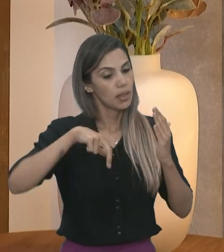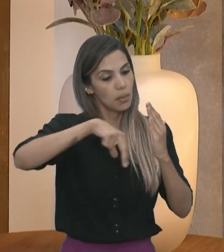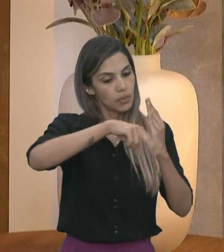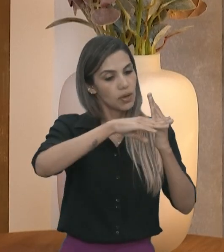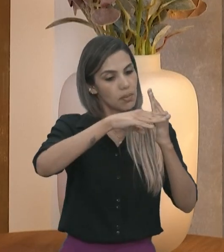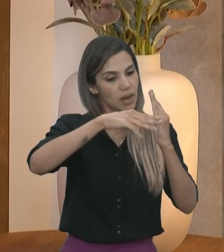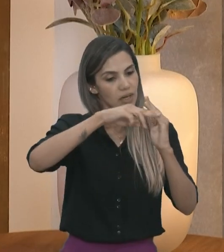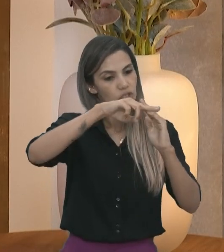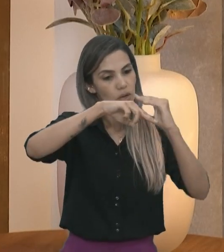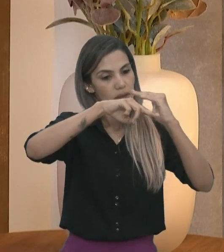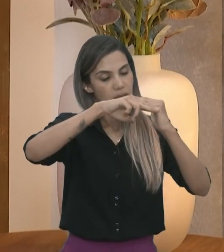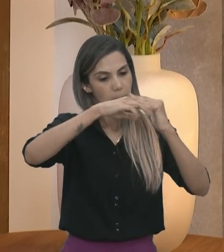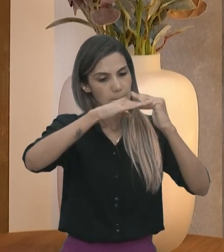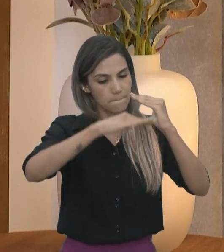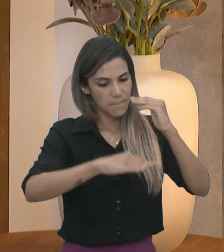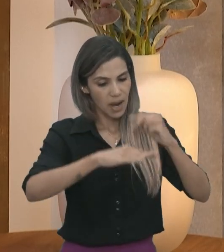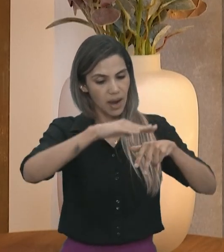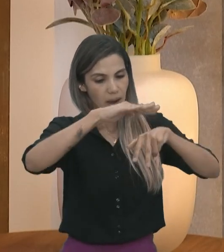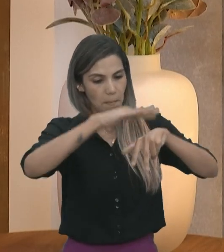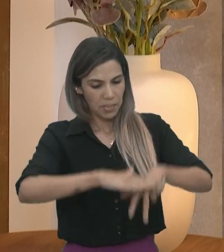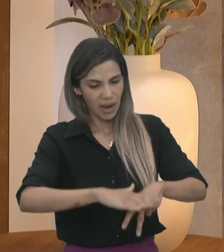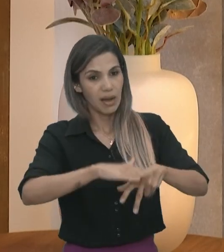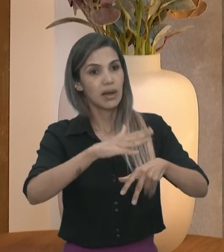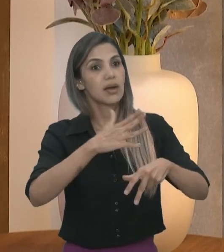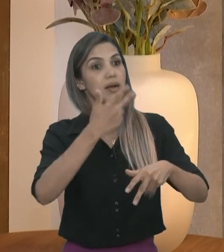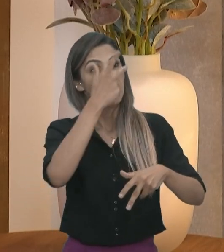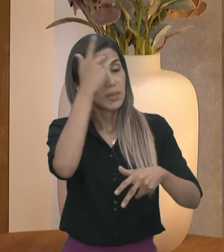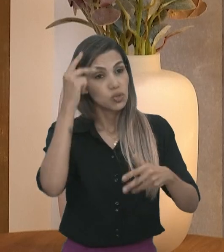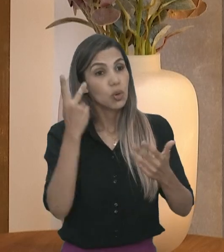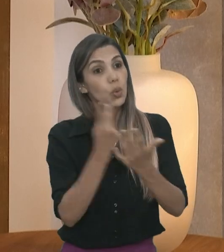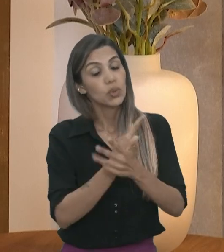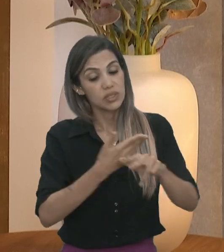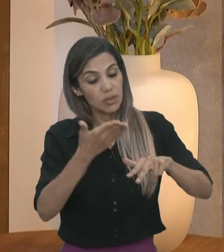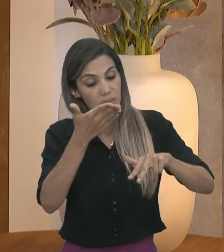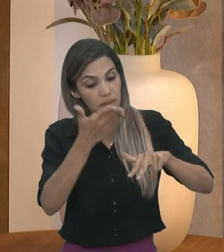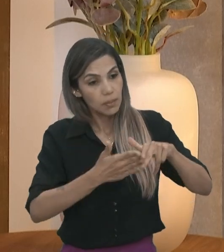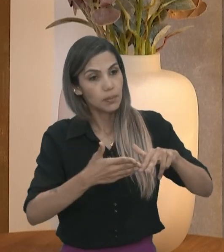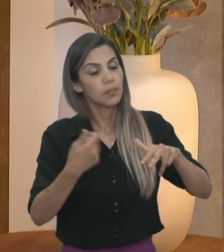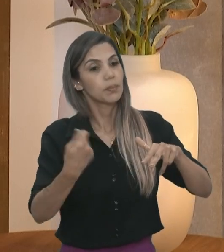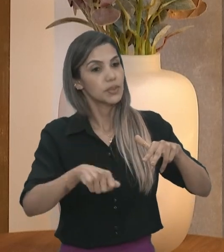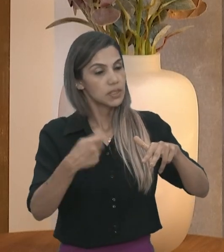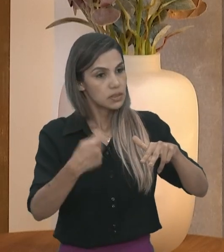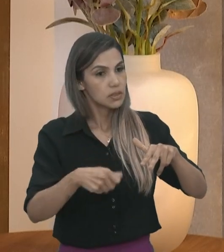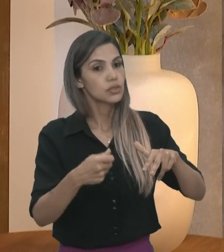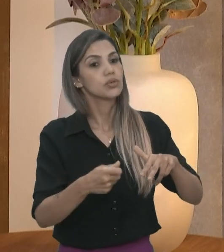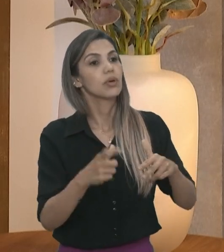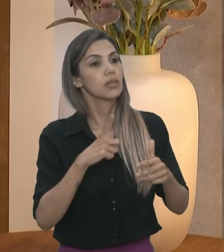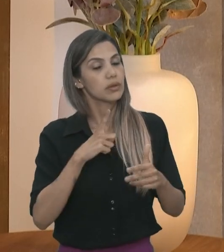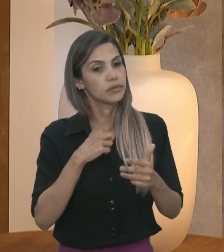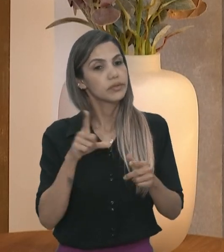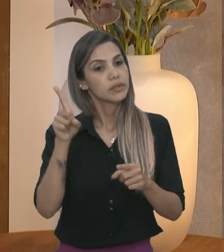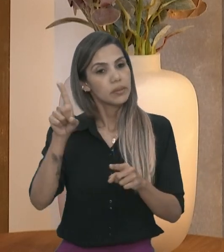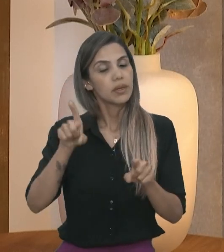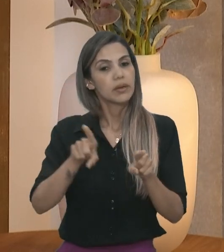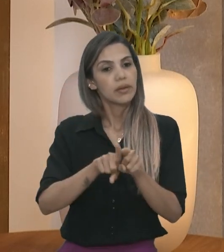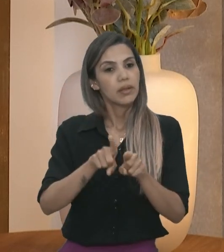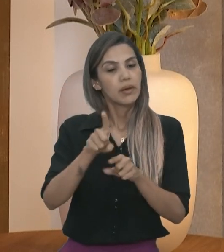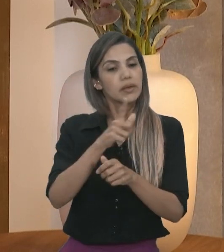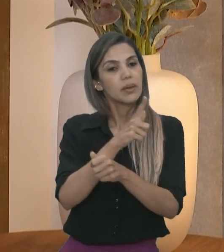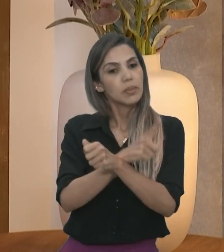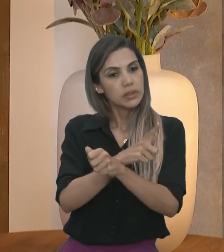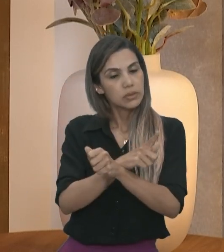Em 2024, agora recentemente, em setembro, houve um acidente de uma marquise em Aparecida de Goiânia, no